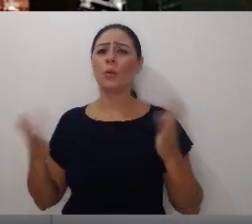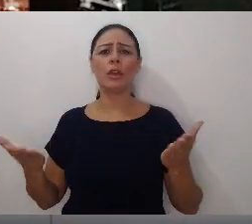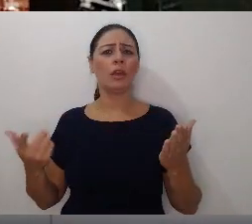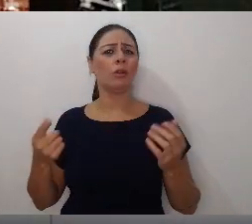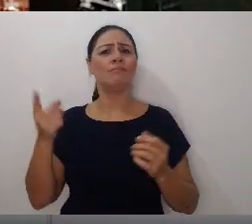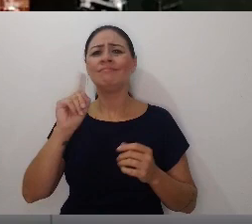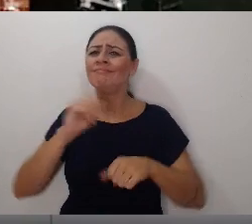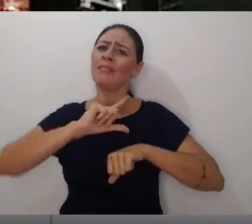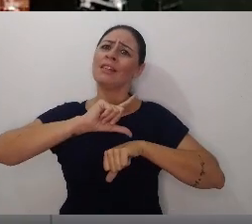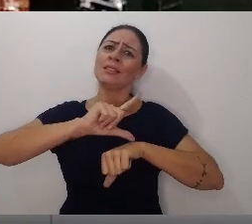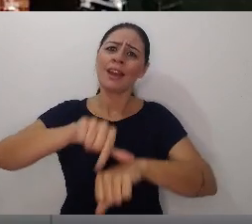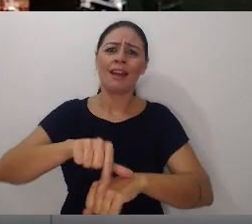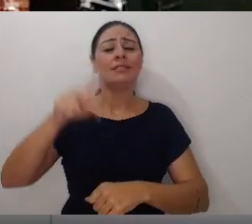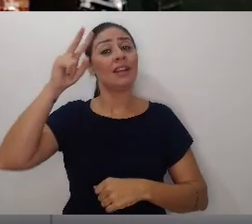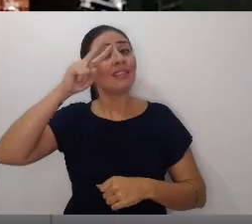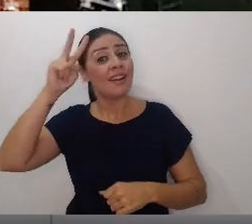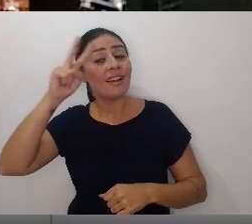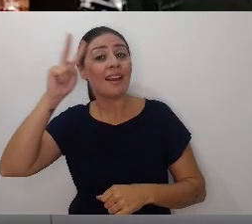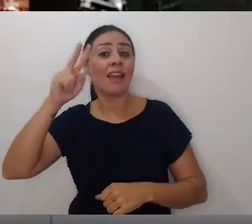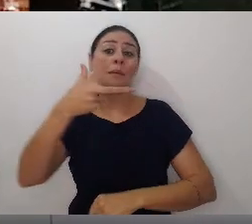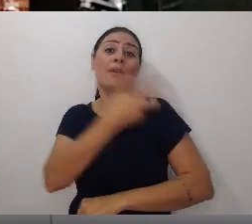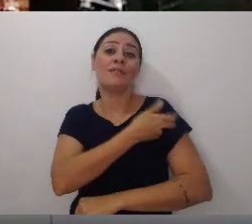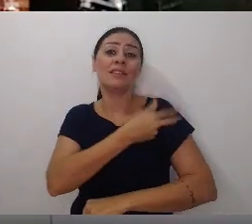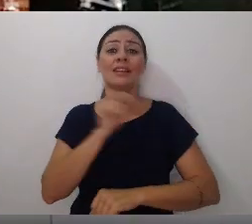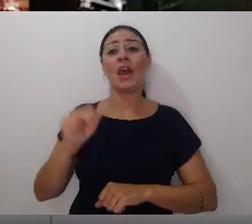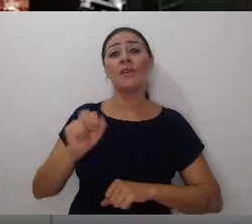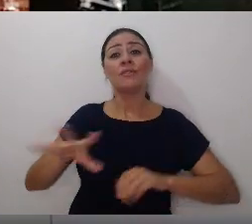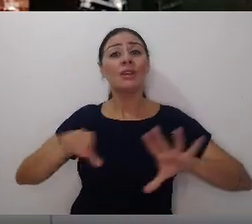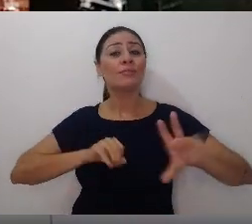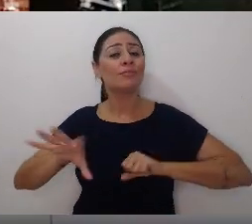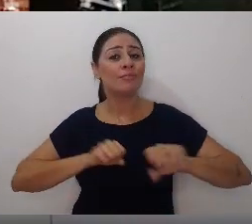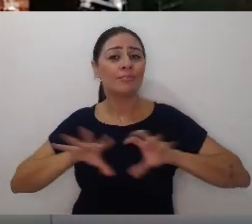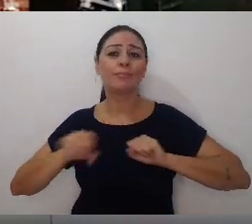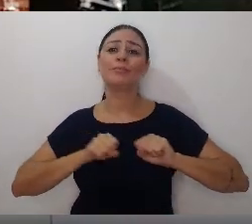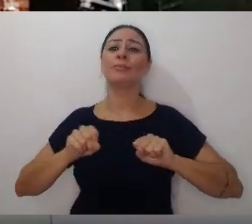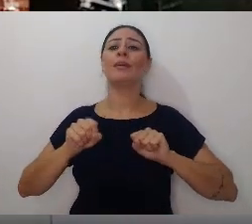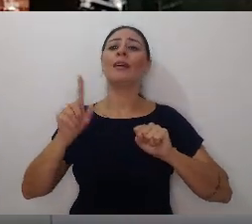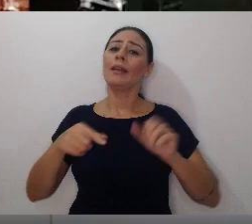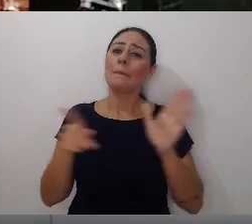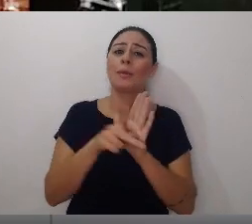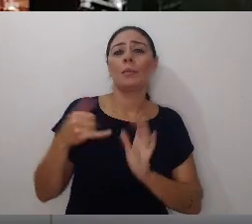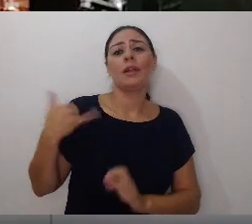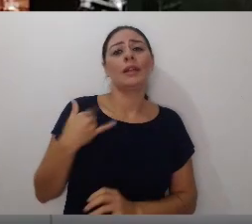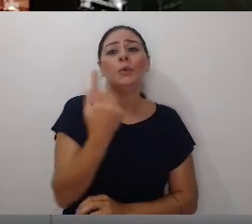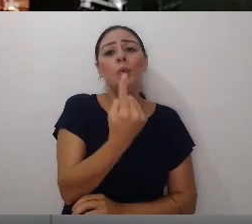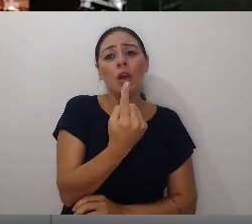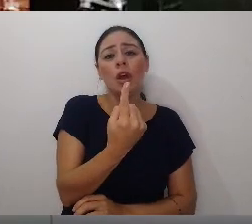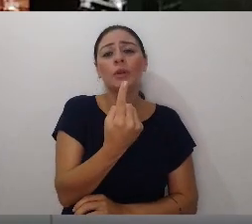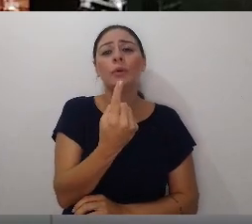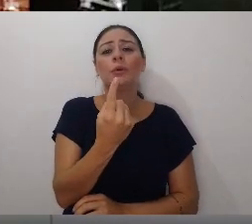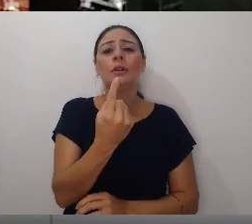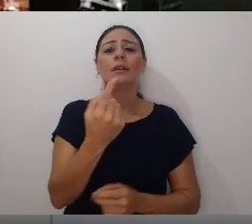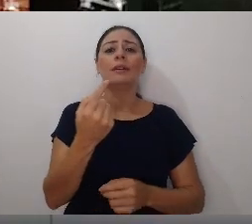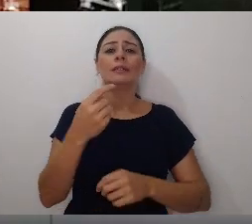Ela falou que, ai, Rafa, tá tão tranquilo aqui. Gente, não vamos atrasar. Vamos tentar lembrar que